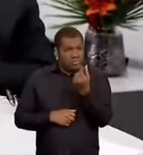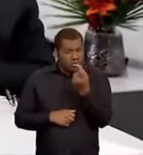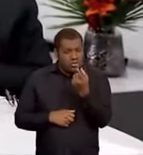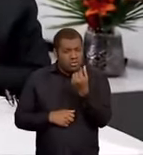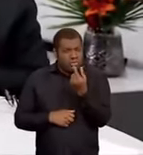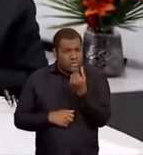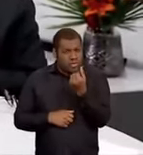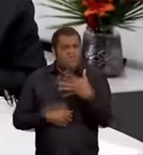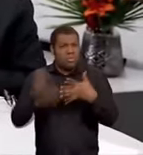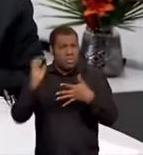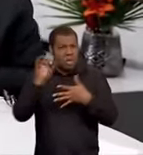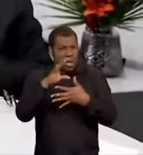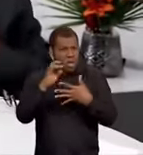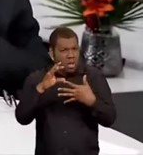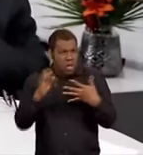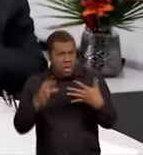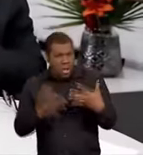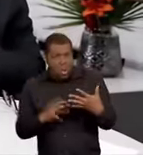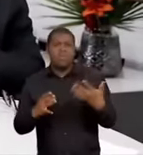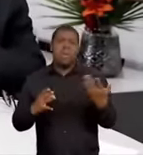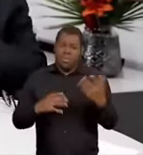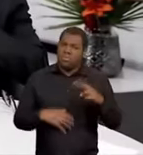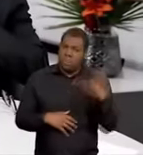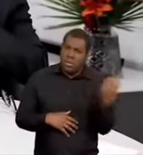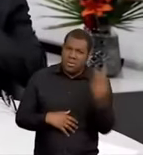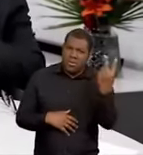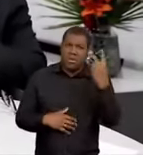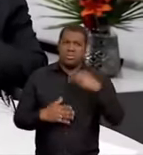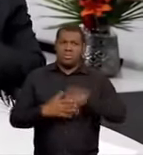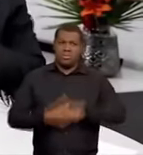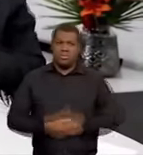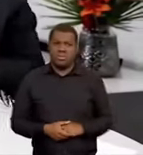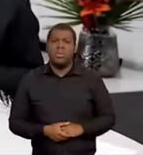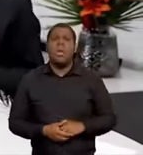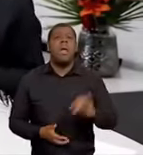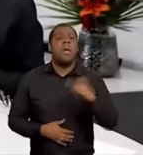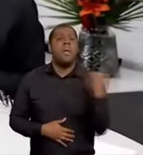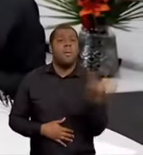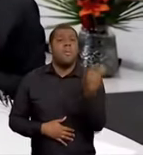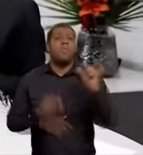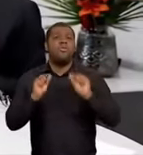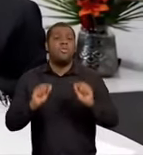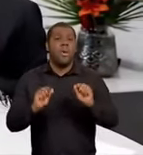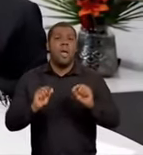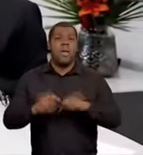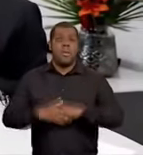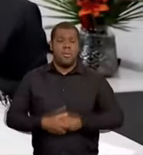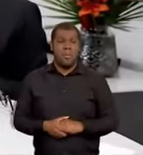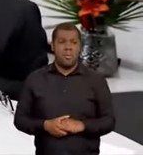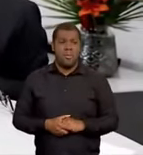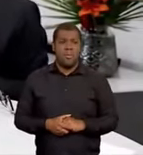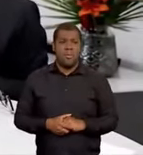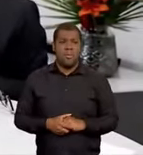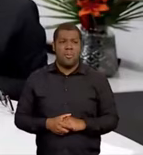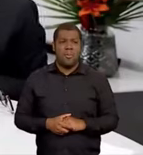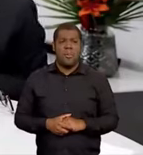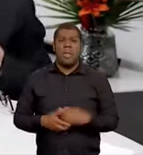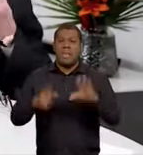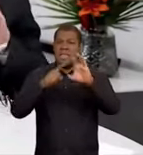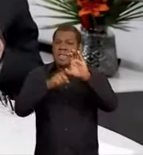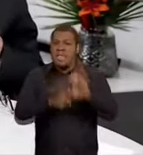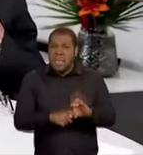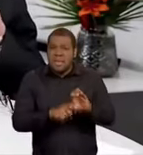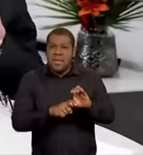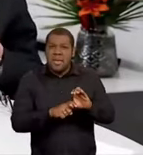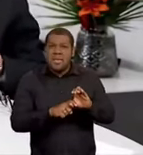bancos centrais fariam os ajustes necessários. O que é importante é que a gente não pode depender de um único país que tem o dólar,